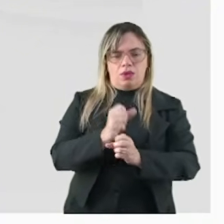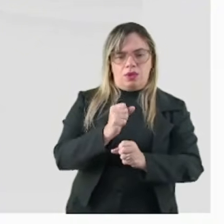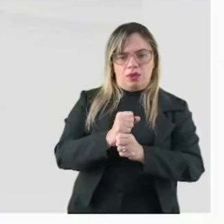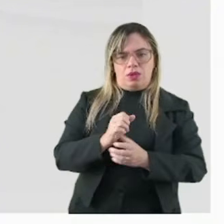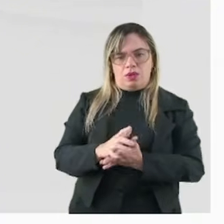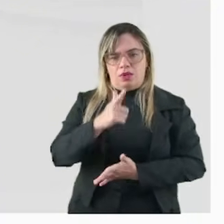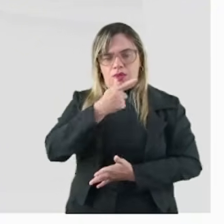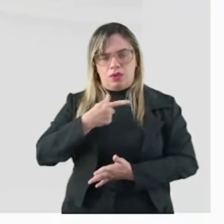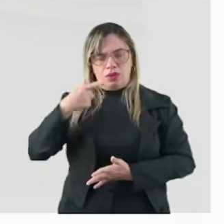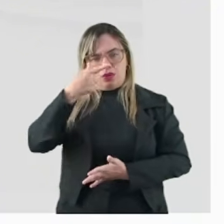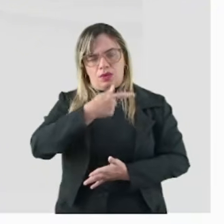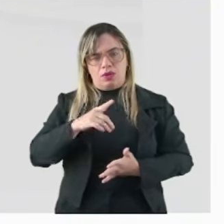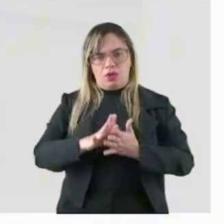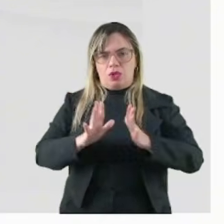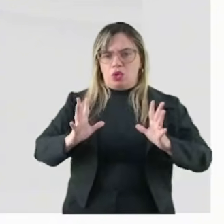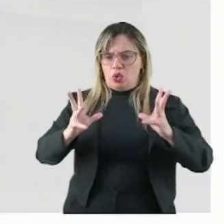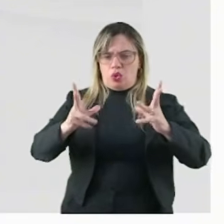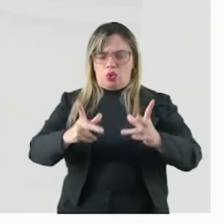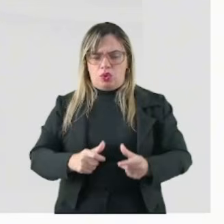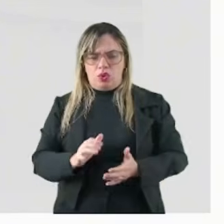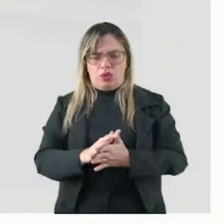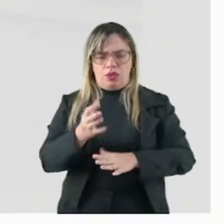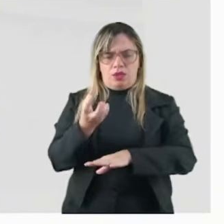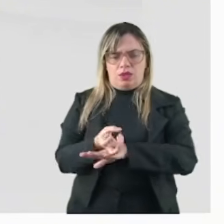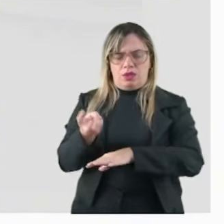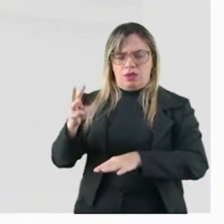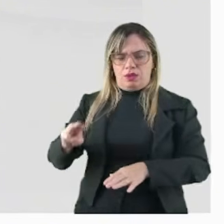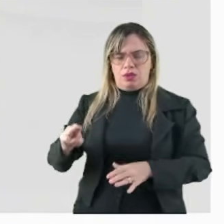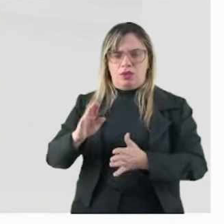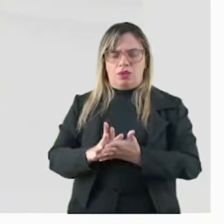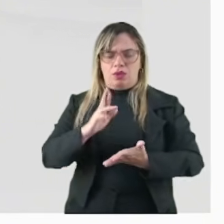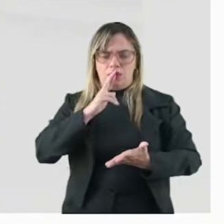glicose. Depois de resolver toda essa matemática, olha o nosso resultado aqui, ó.